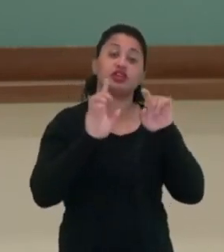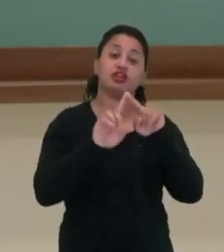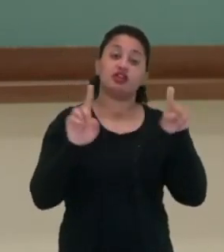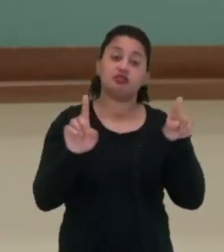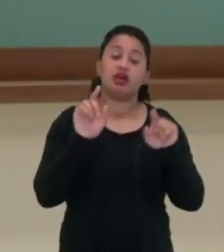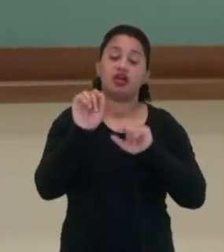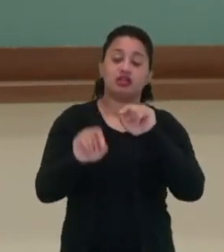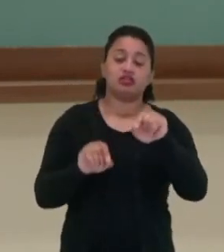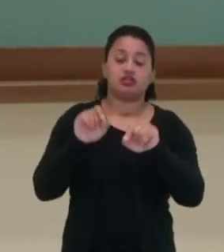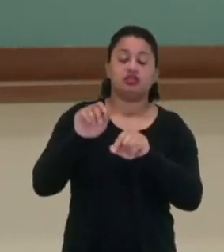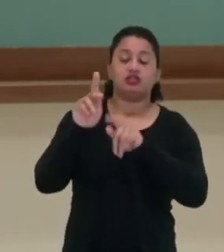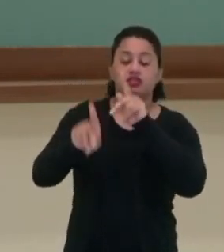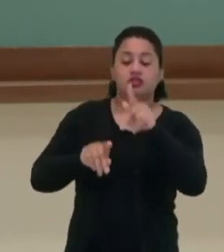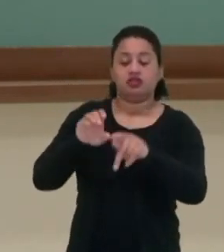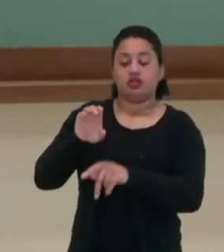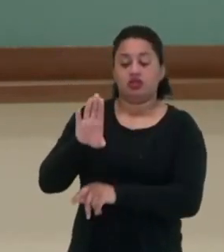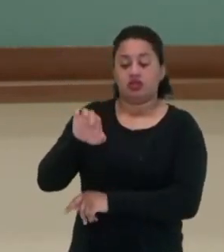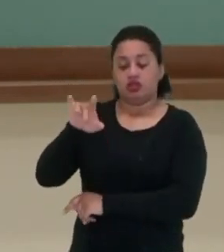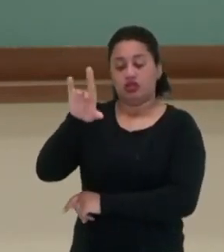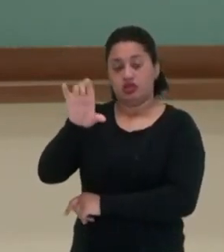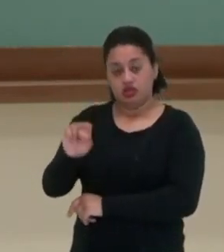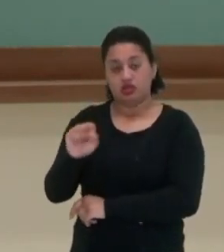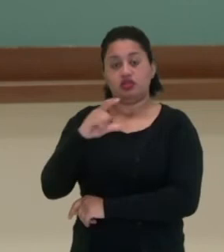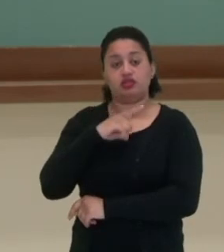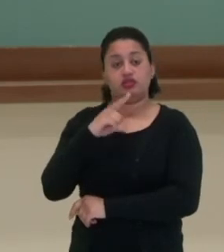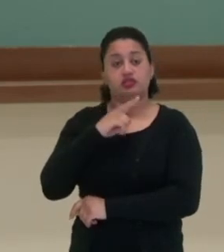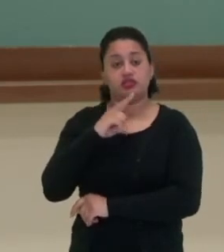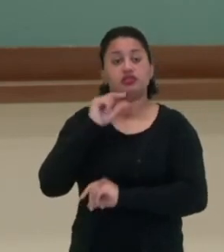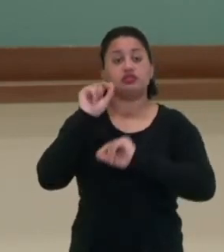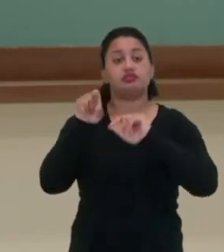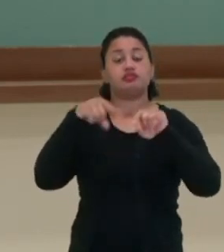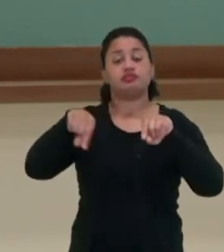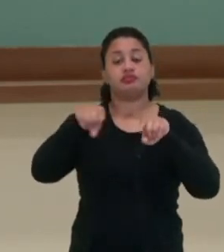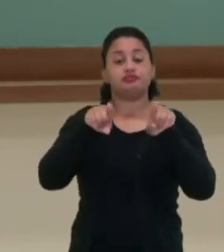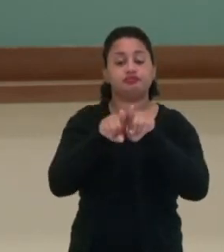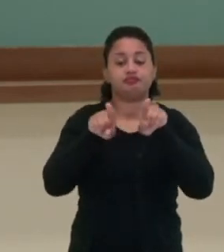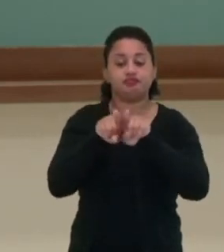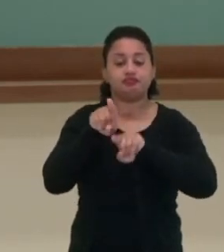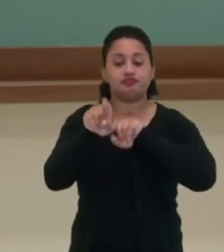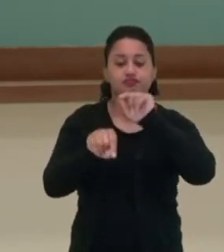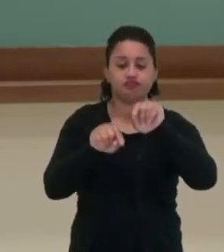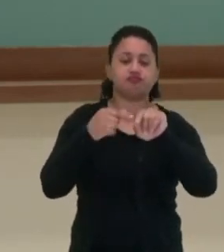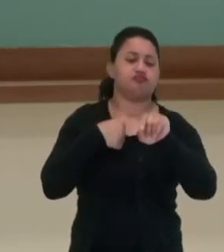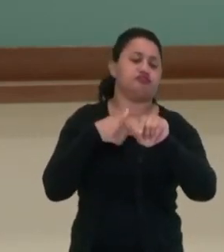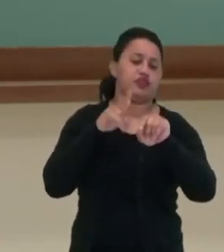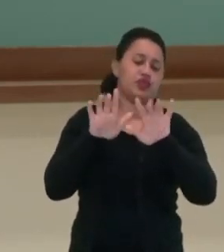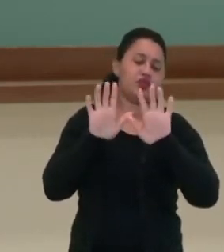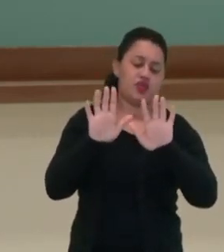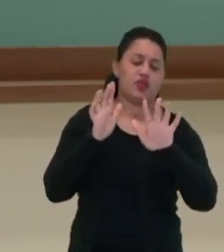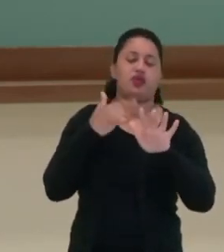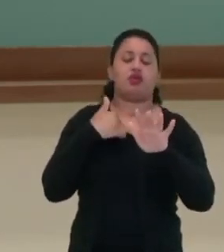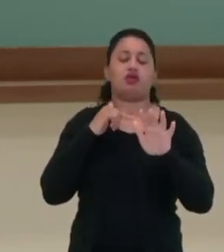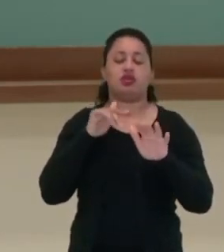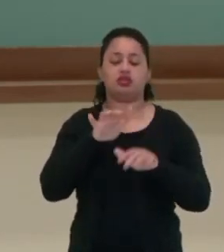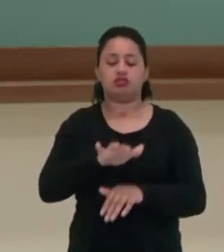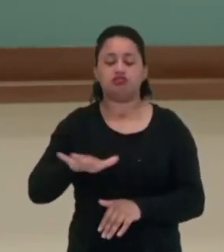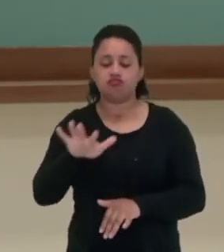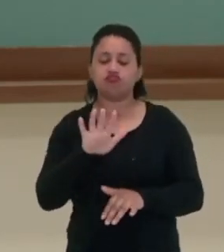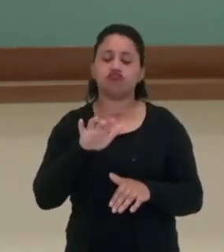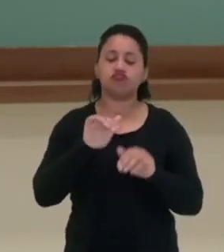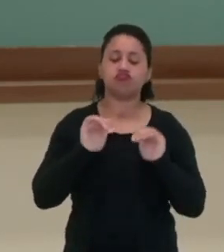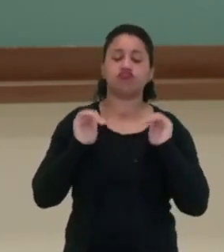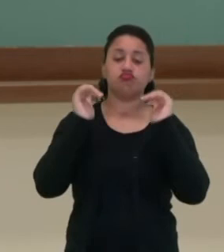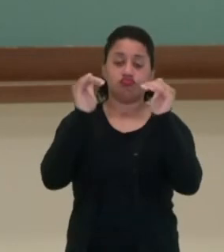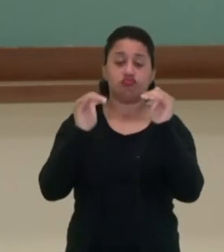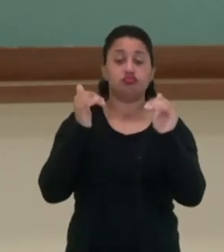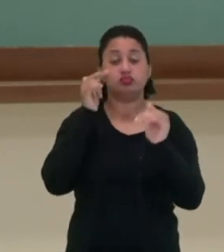os curdos que habitavam o território iraquiano acabaram também tentando se prevalecer dessa situação para conseguir